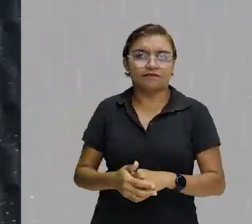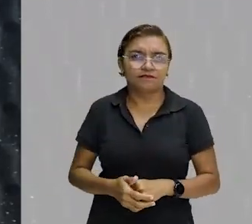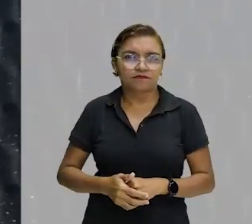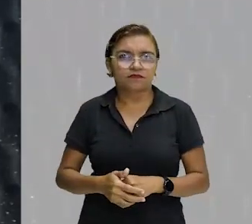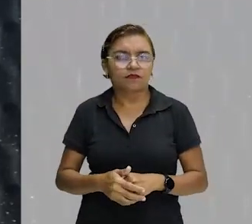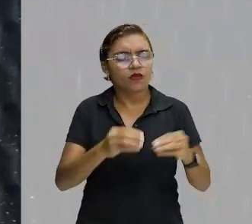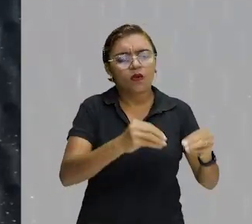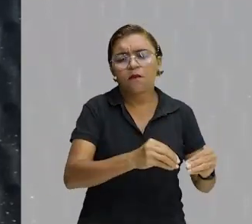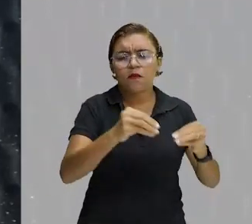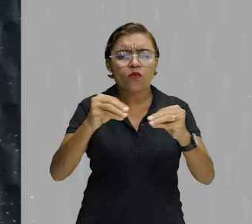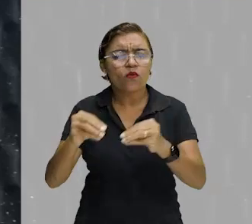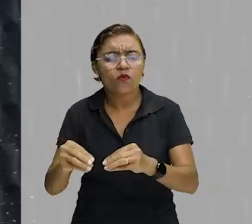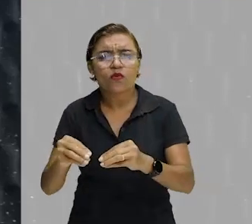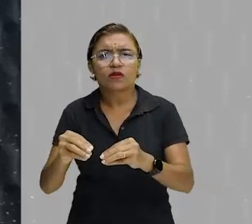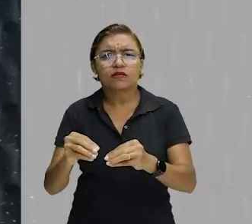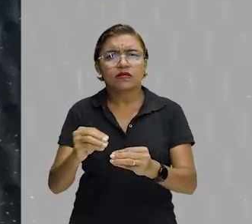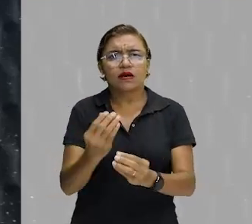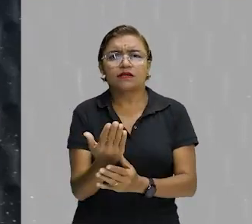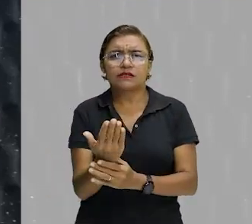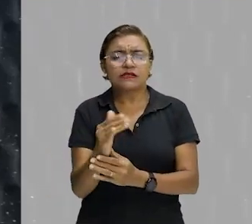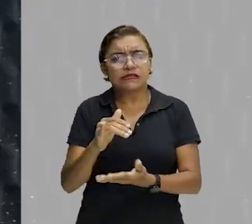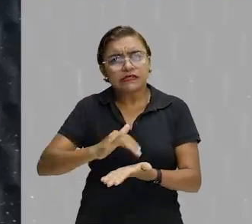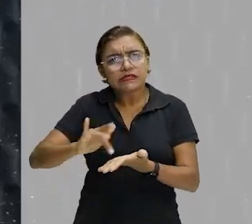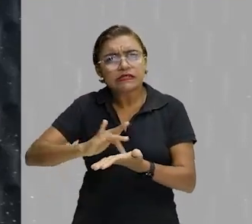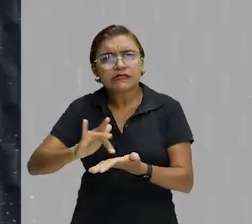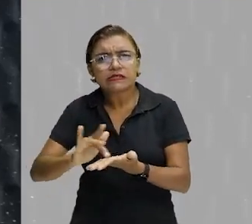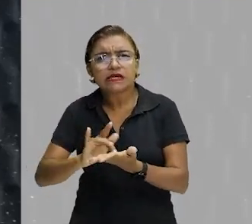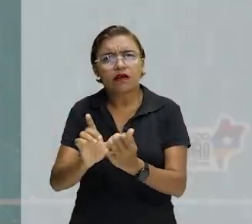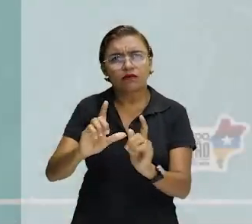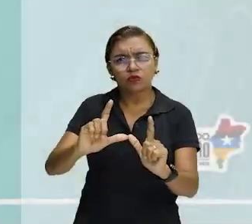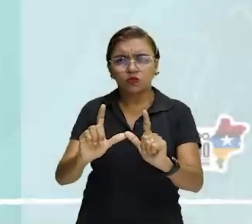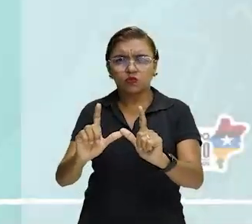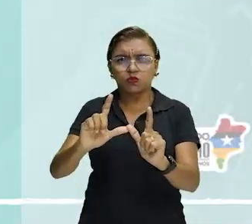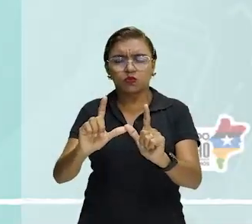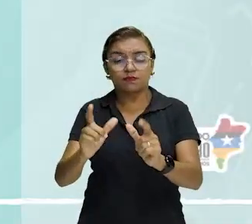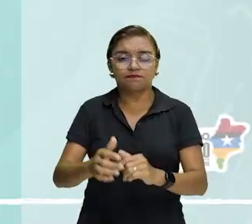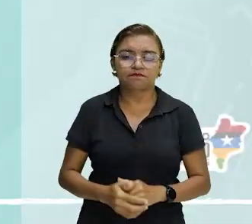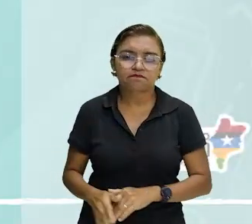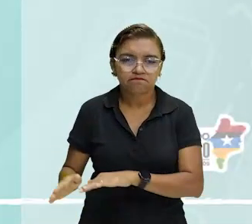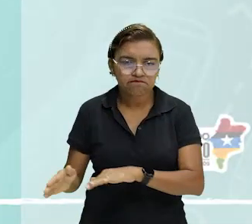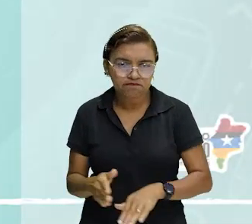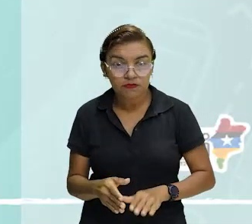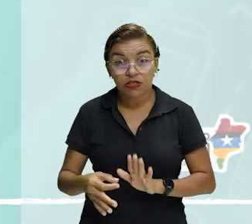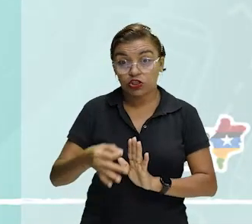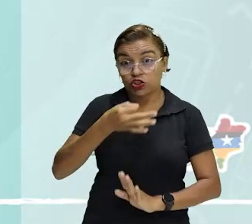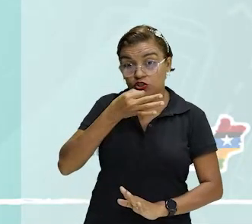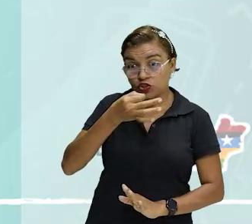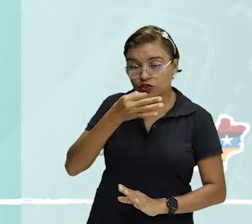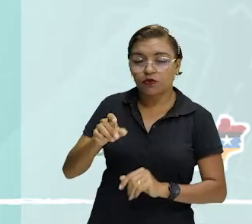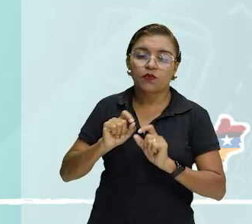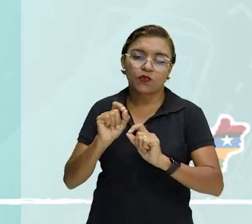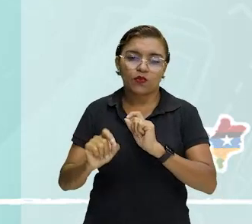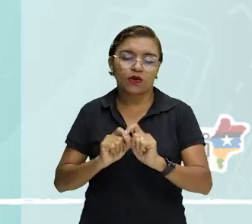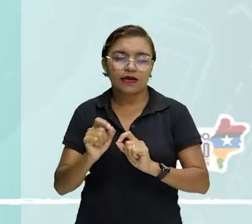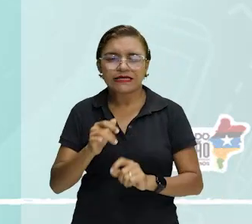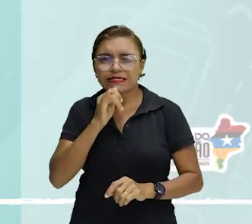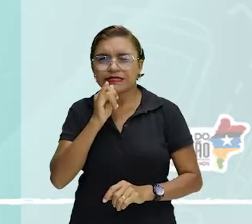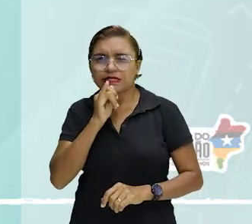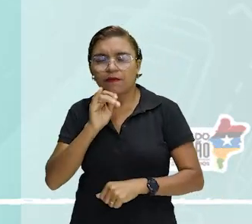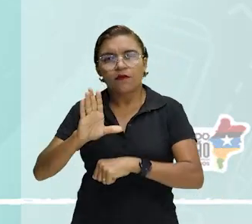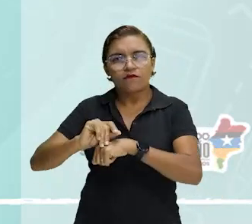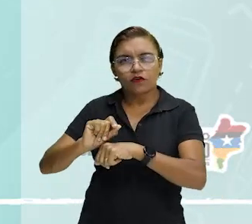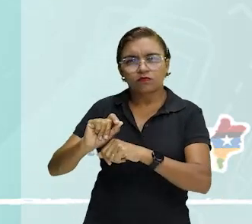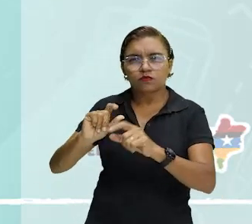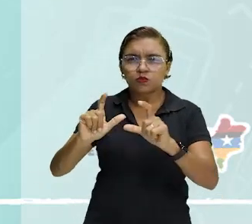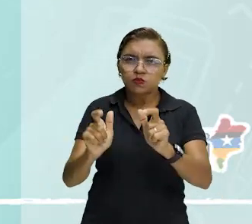muda a posição do celular e experimenta para ver o que acontece. Dica: vou tirar fotografia de alguém.